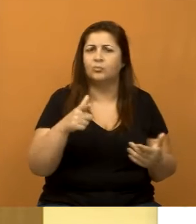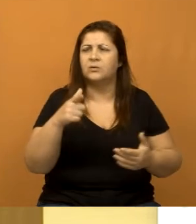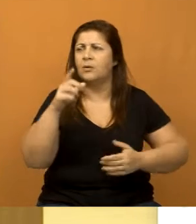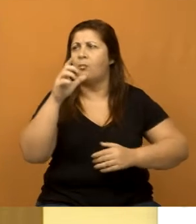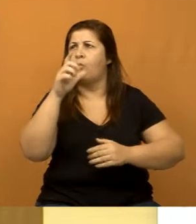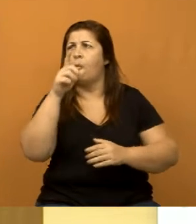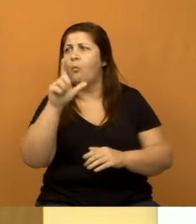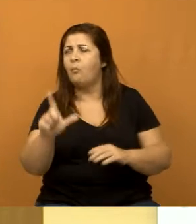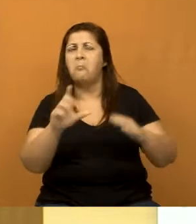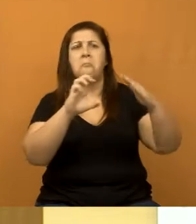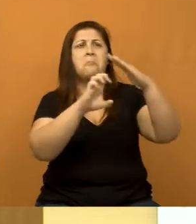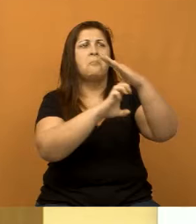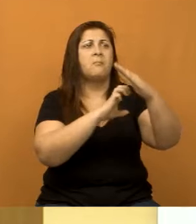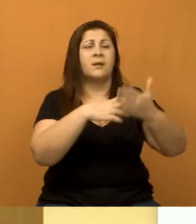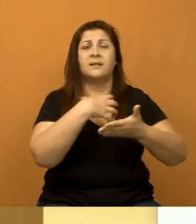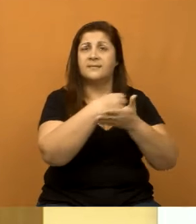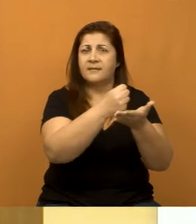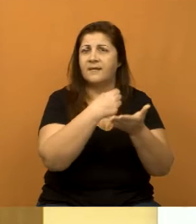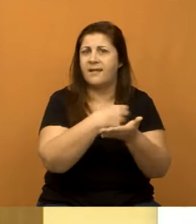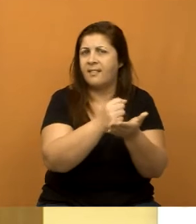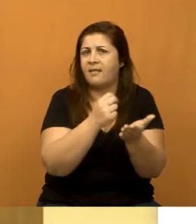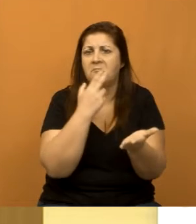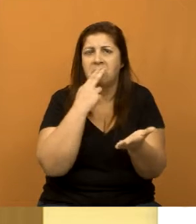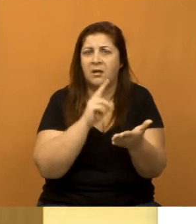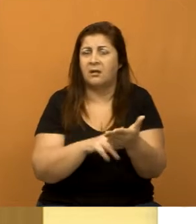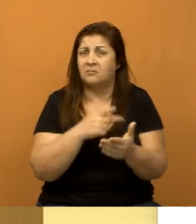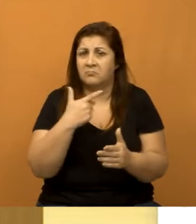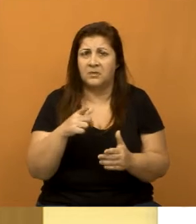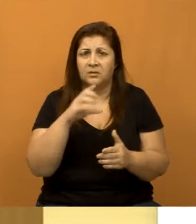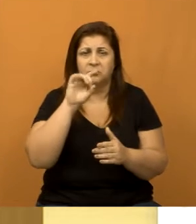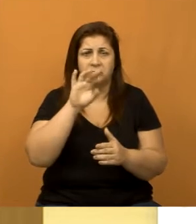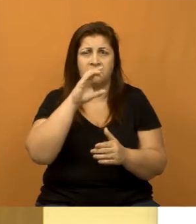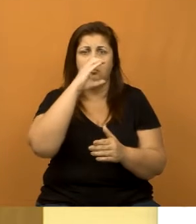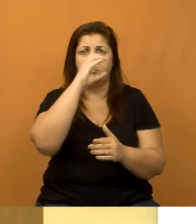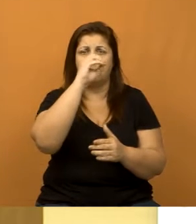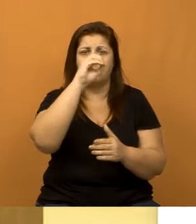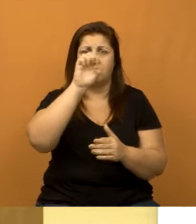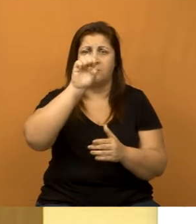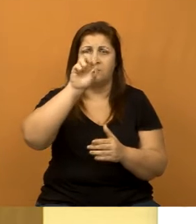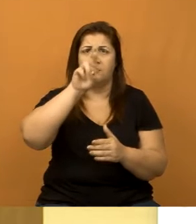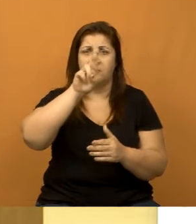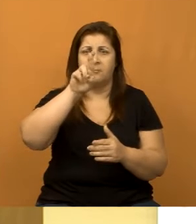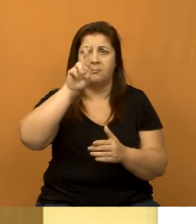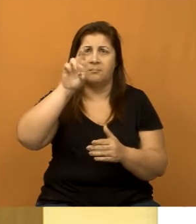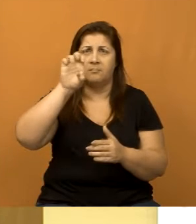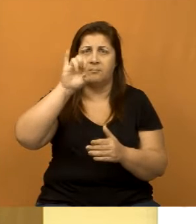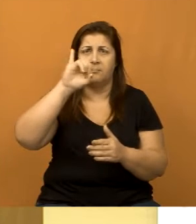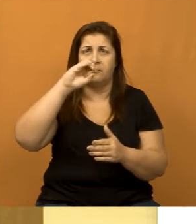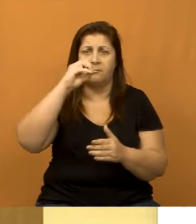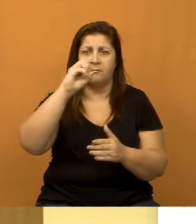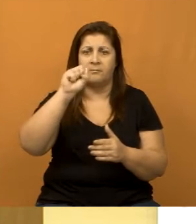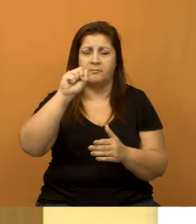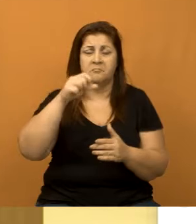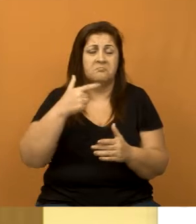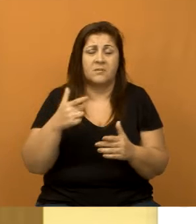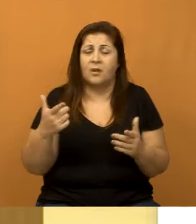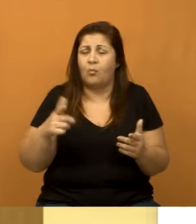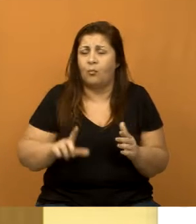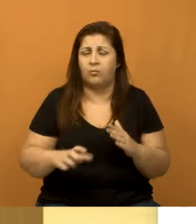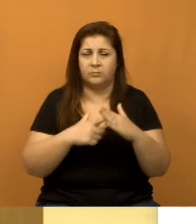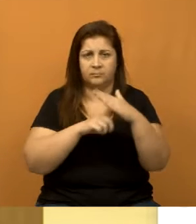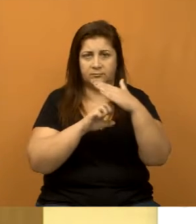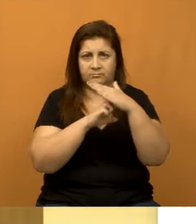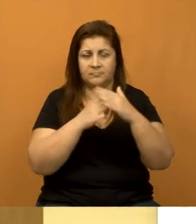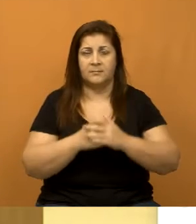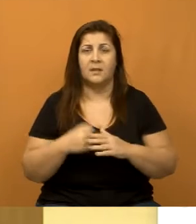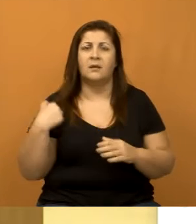que possa levar as correspondências para os moradores. Então, eu, junto com os demais moradores, nós